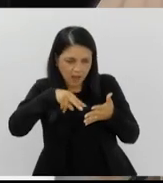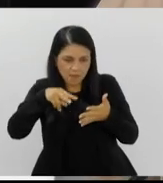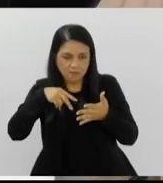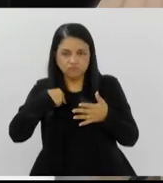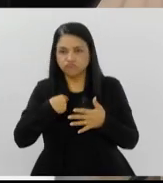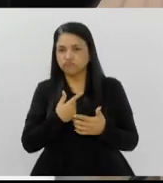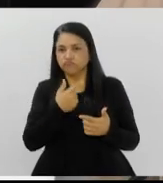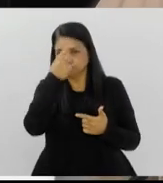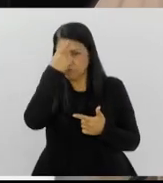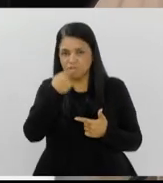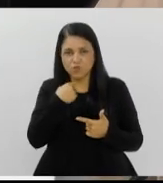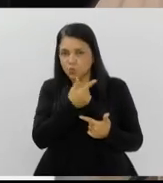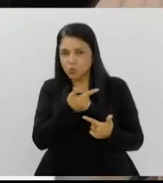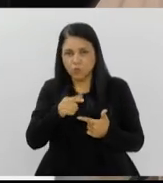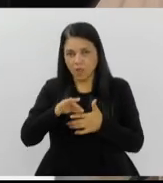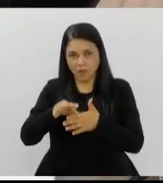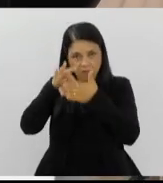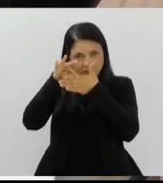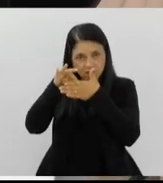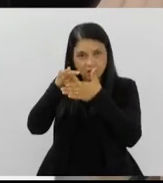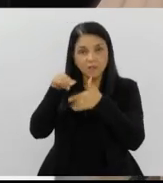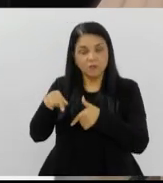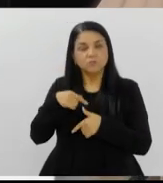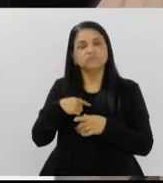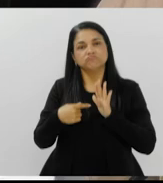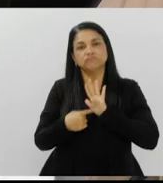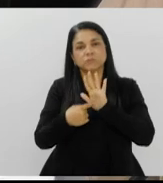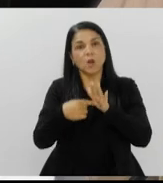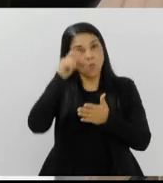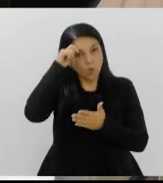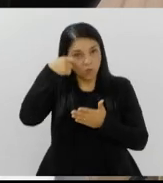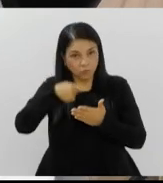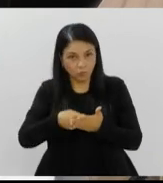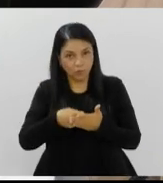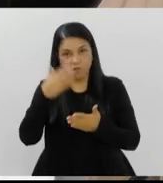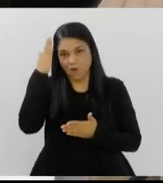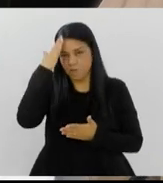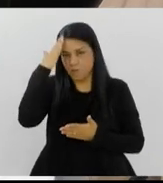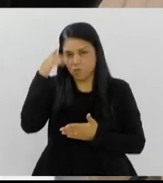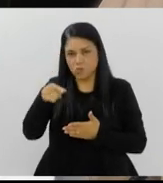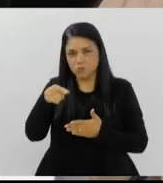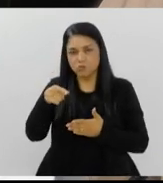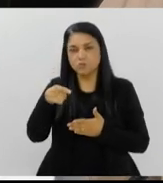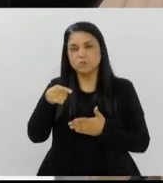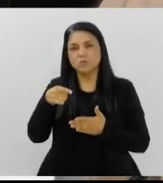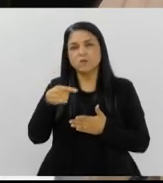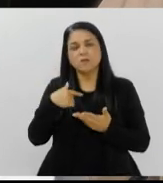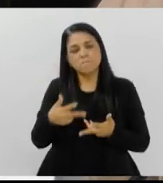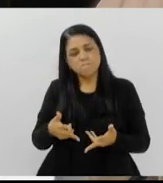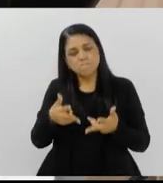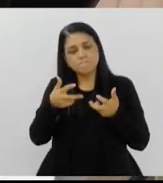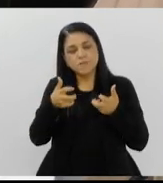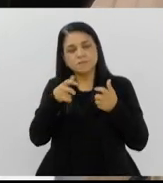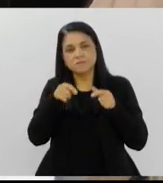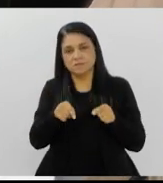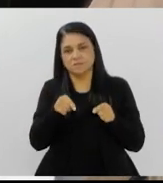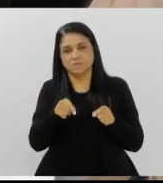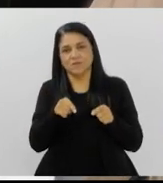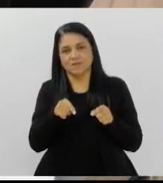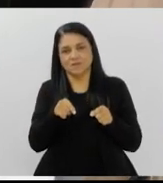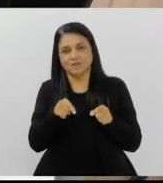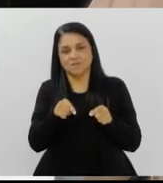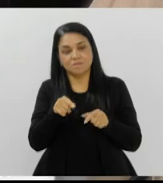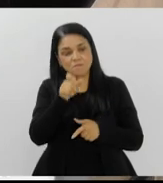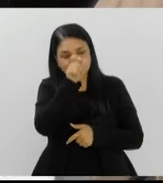liderança. E aí eu trago John Rawls para dizer, coloquemos o véu e percebamos que